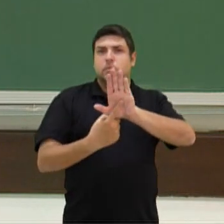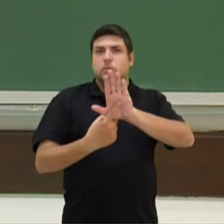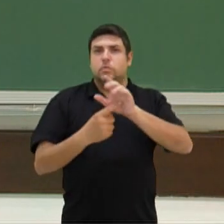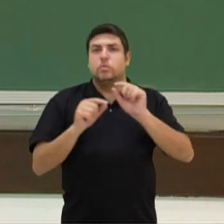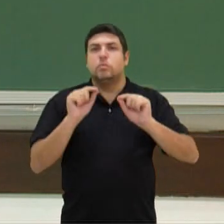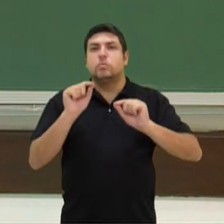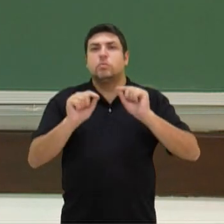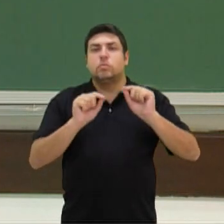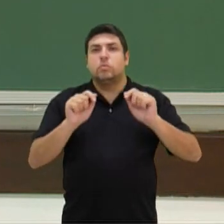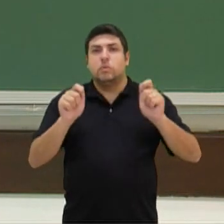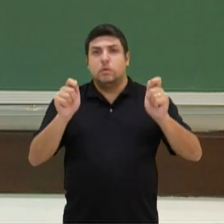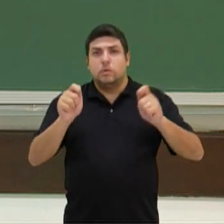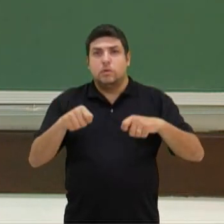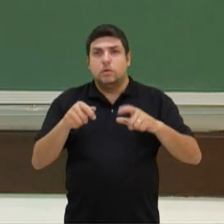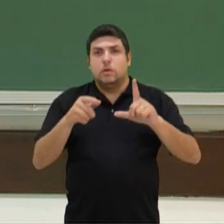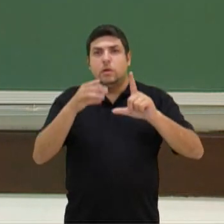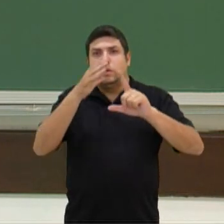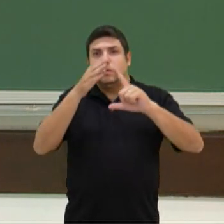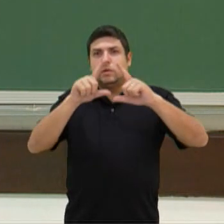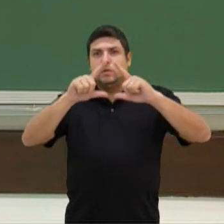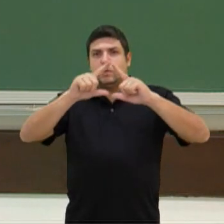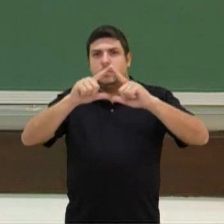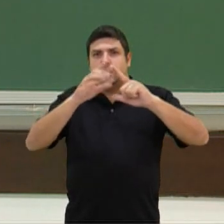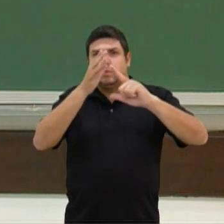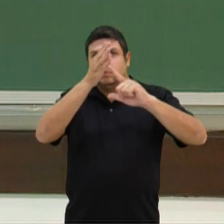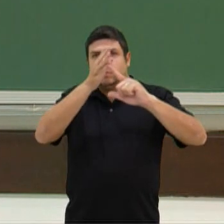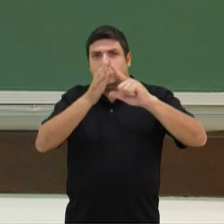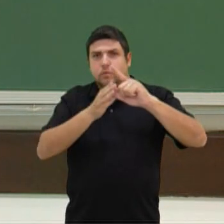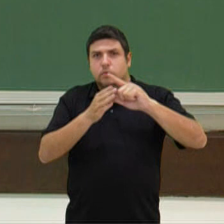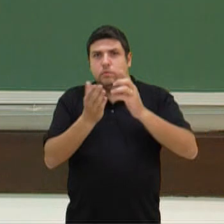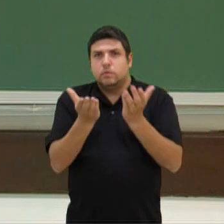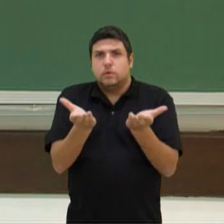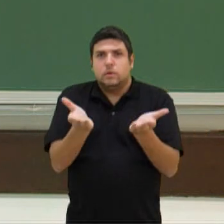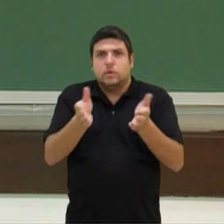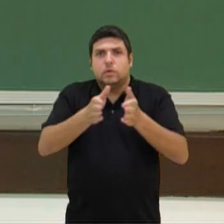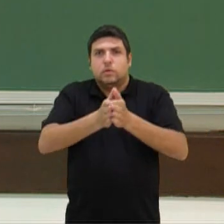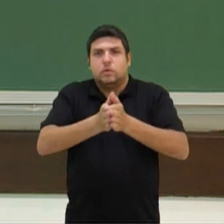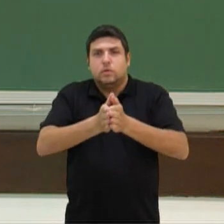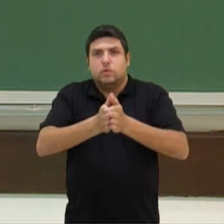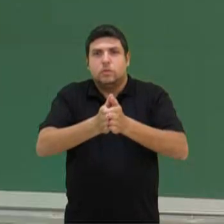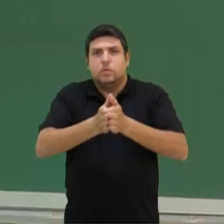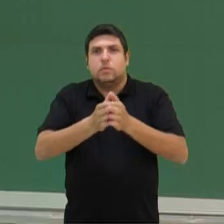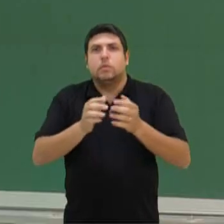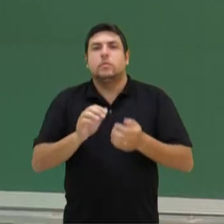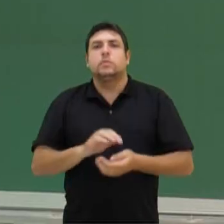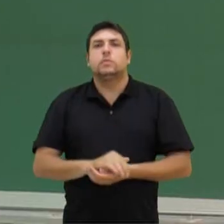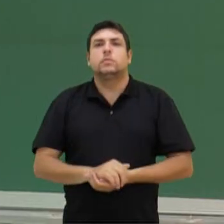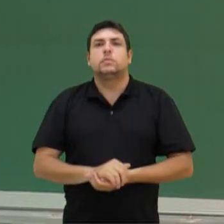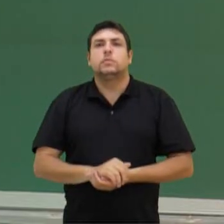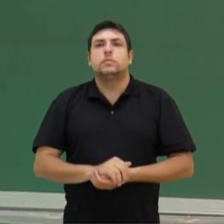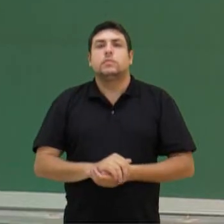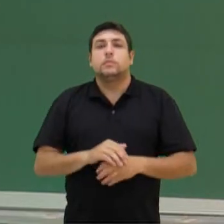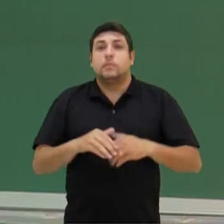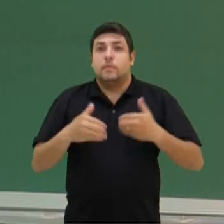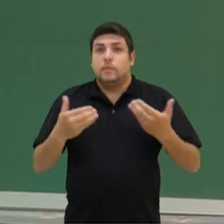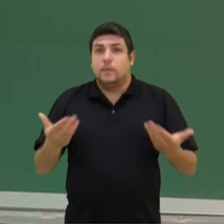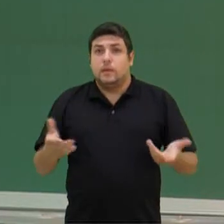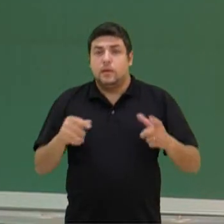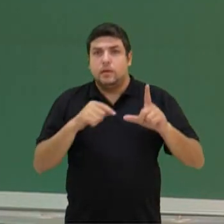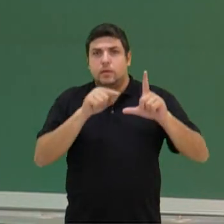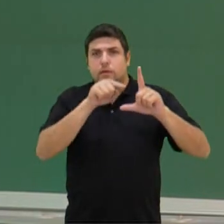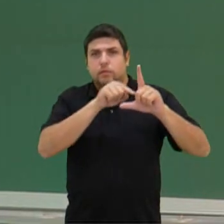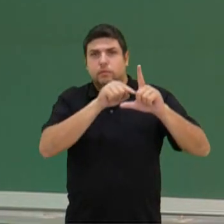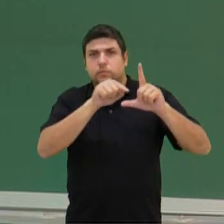você fazer a dobra, a simetria nessa imagem. Então, essa figura formada através